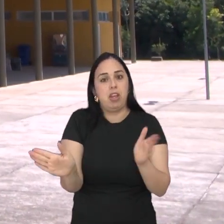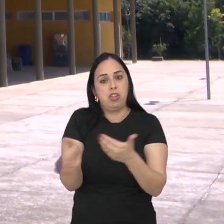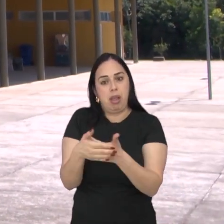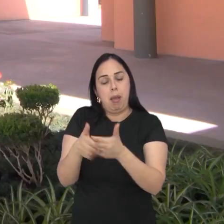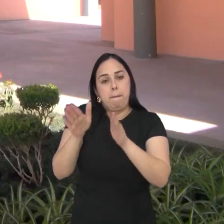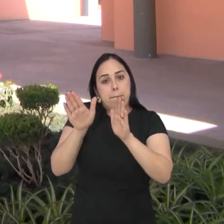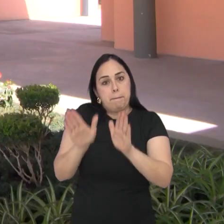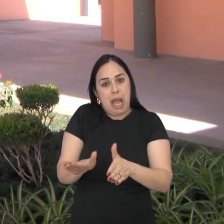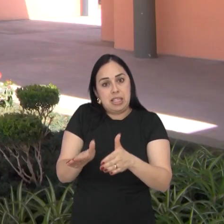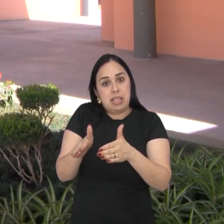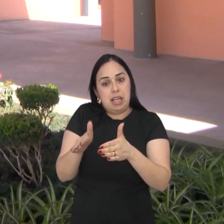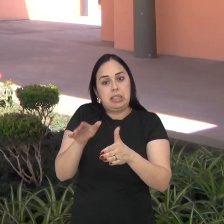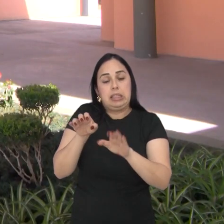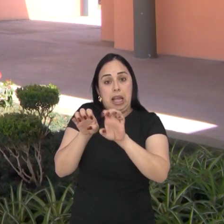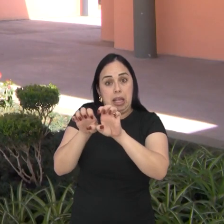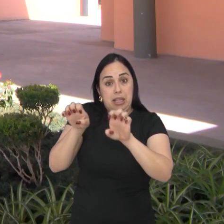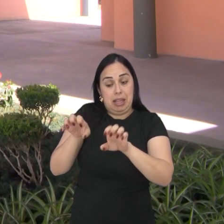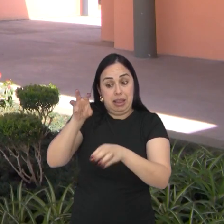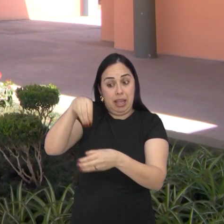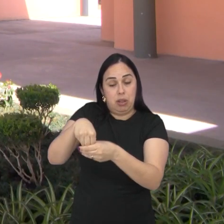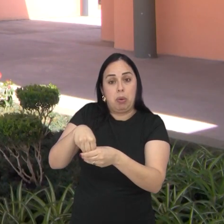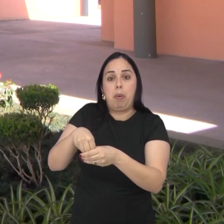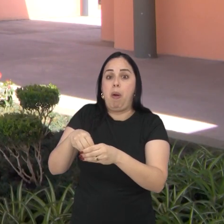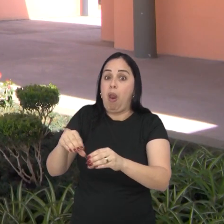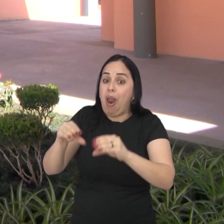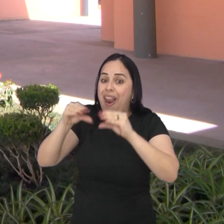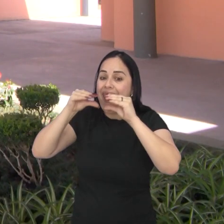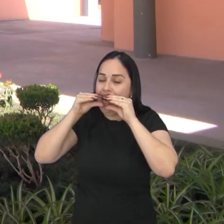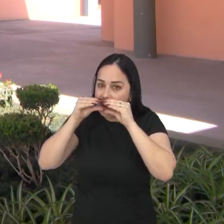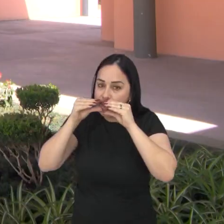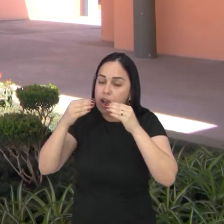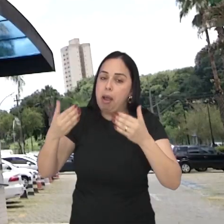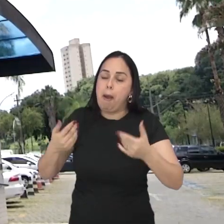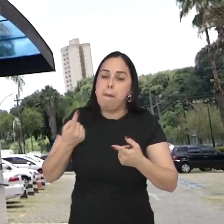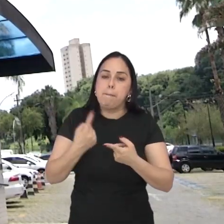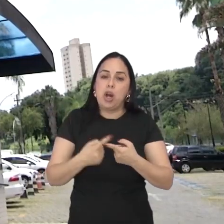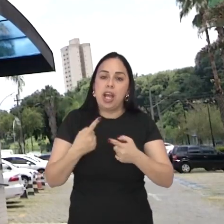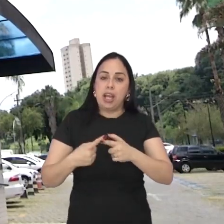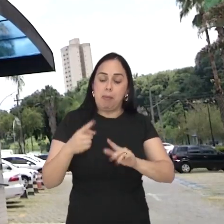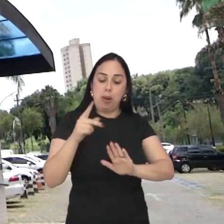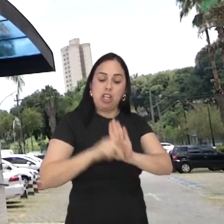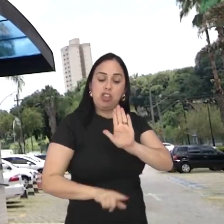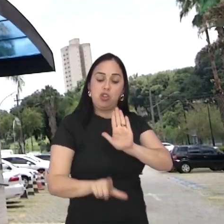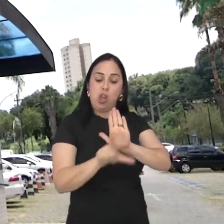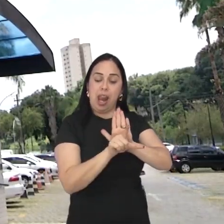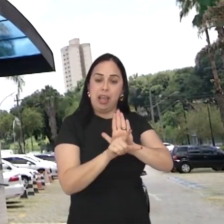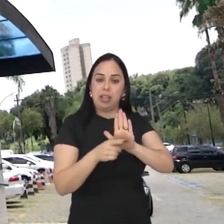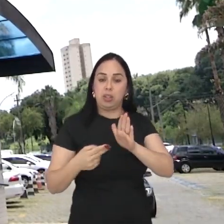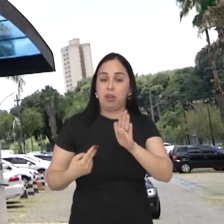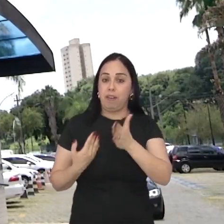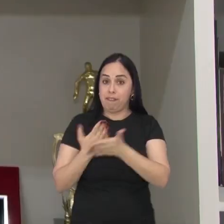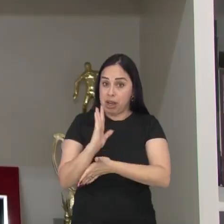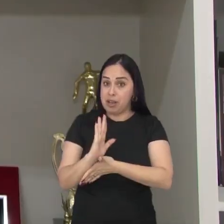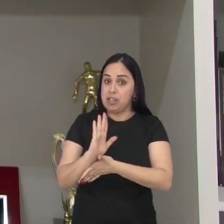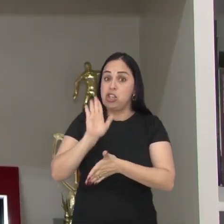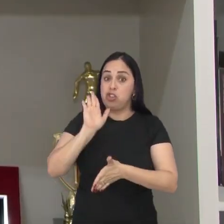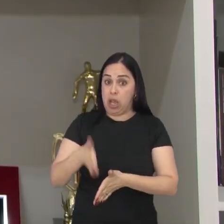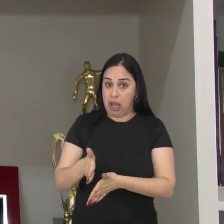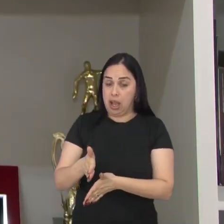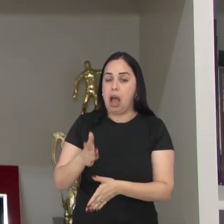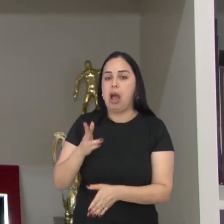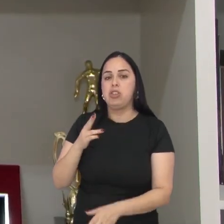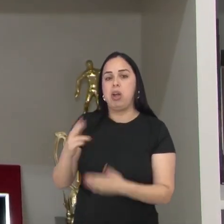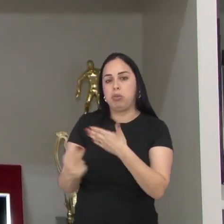fechado. Mas a estrutura deve abrigar uma lanchonete. É que a Câmara aprovou um projeto de lei de autoria